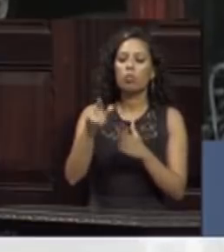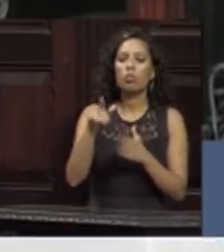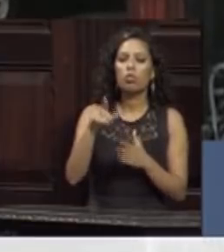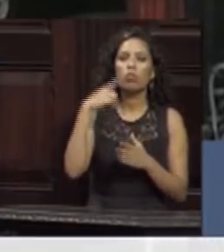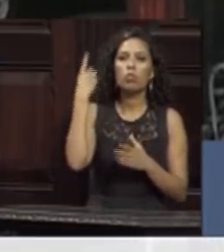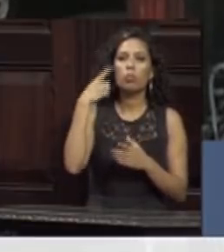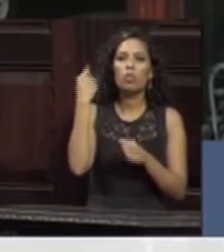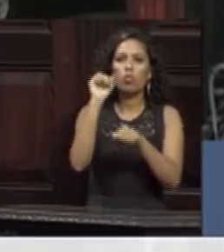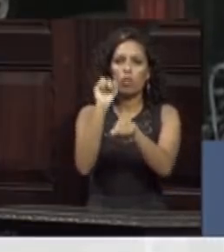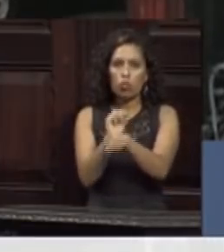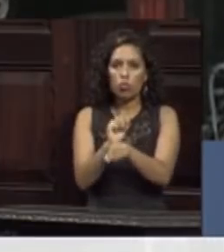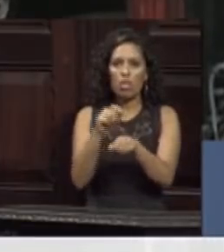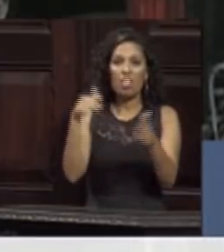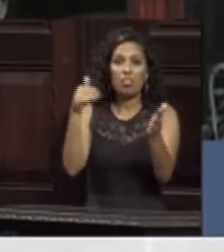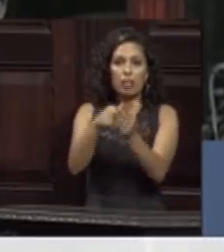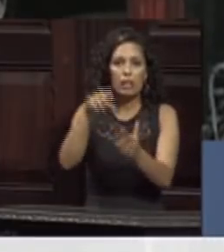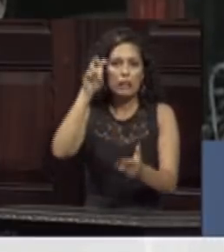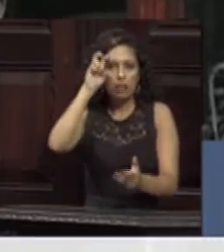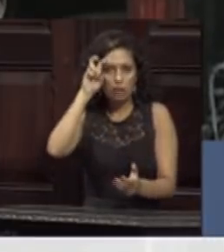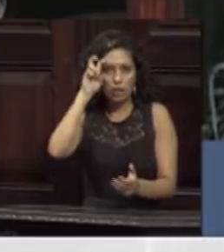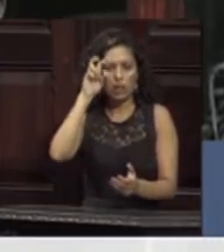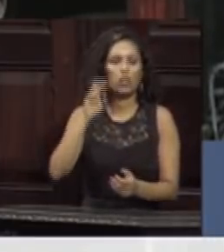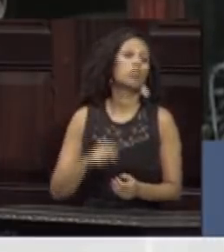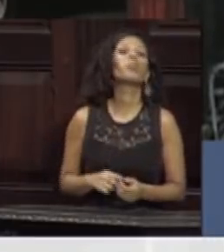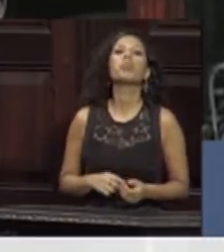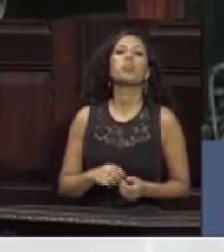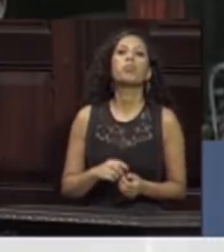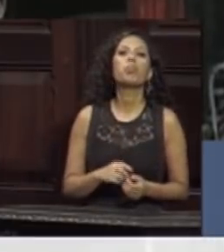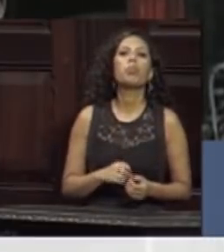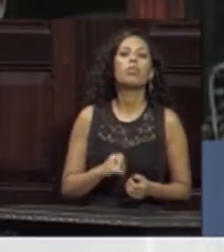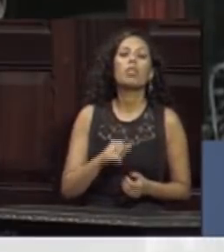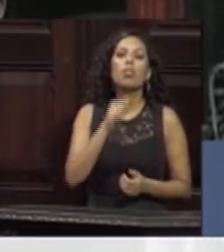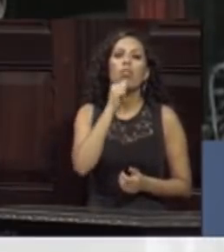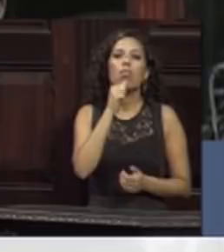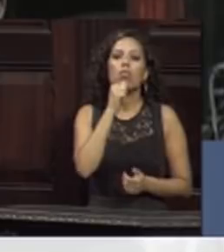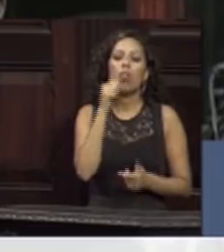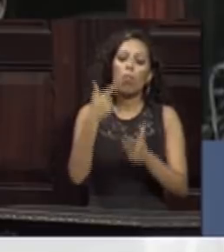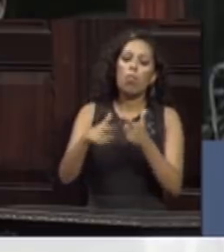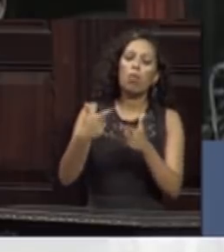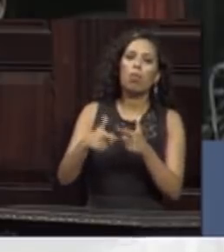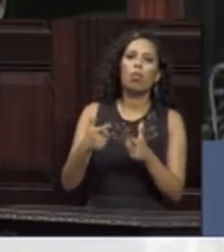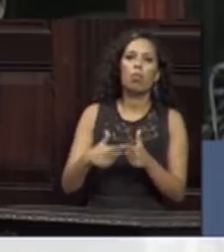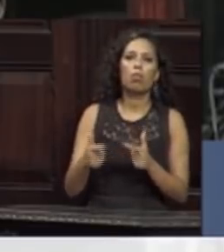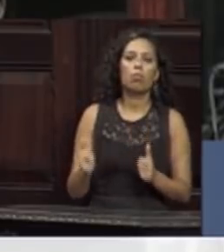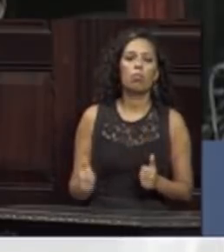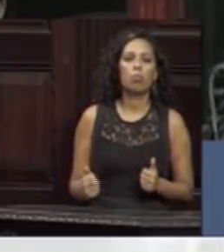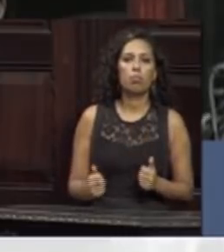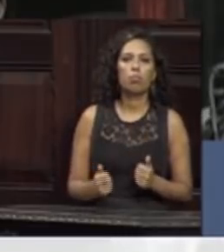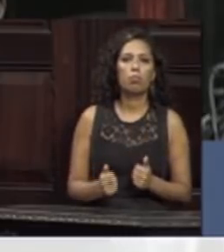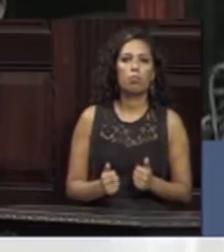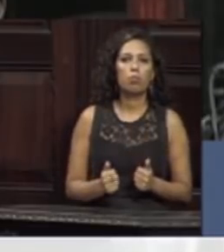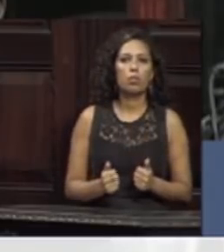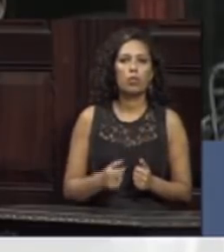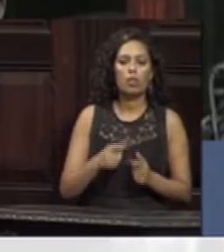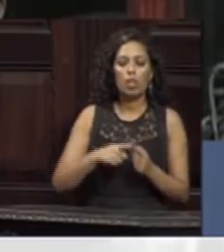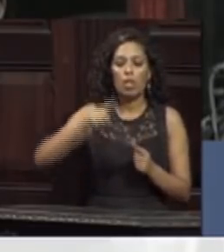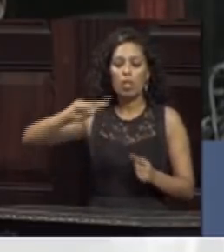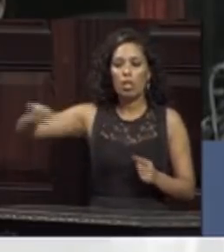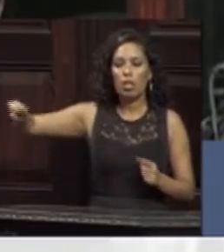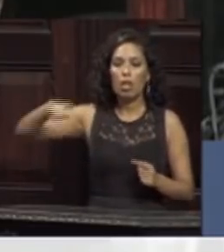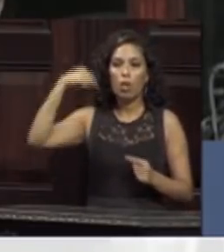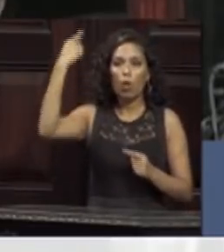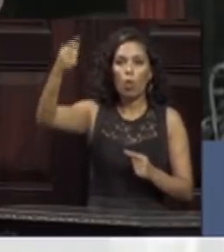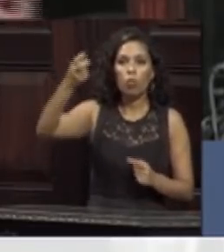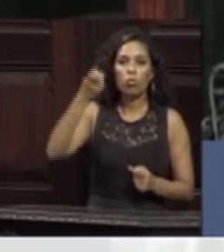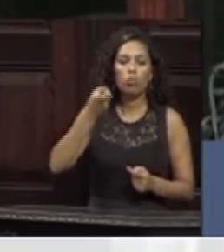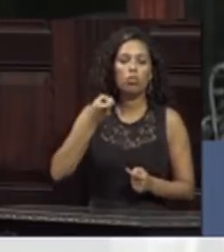até quinta-feira eu possa responder essa questão de ordem, sem prejuízo da próxima sexta-feira. Vamos